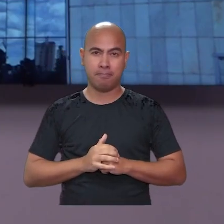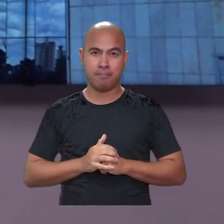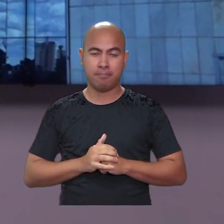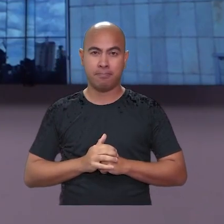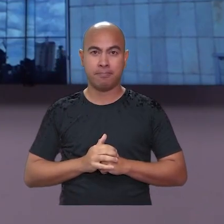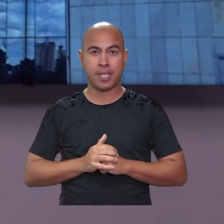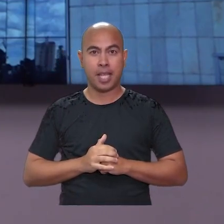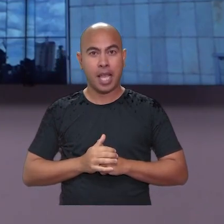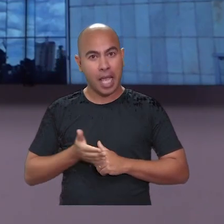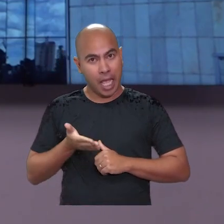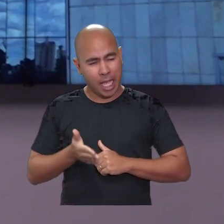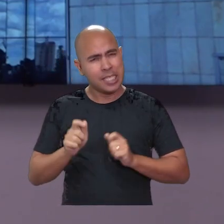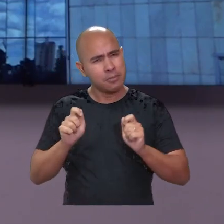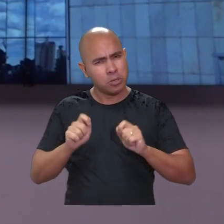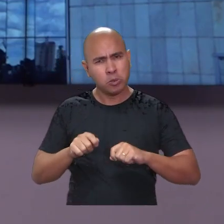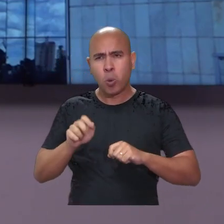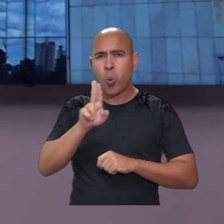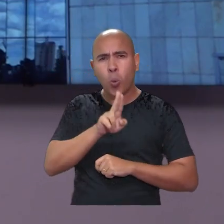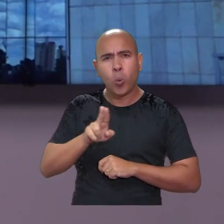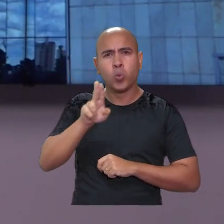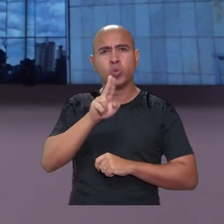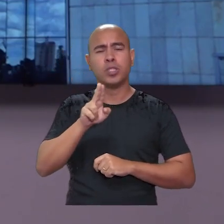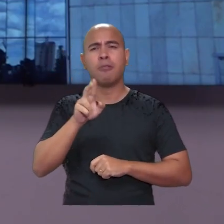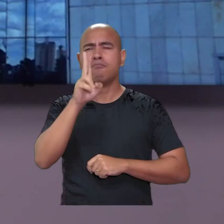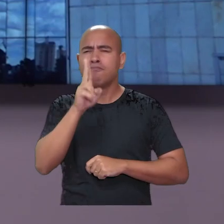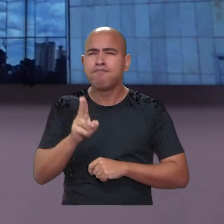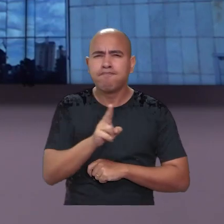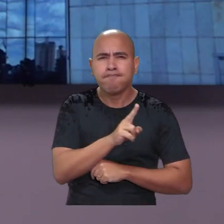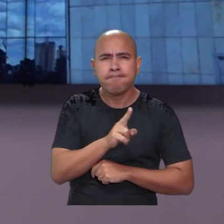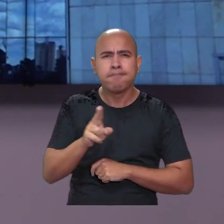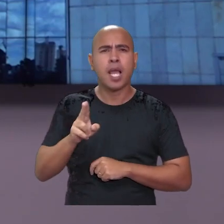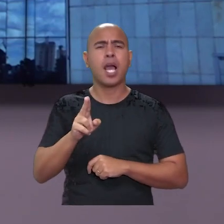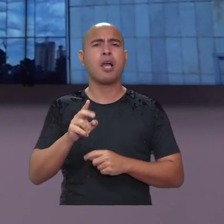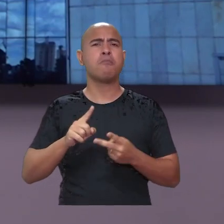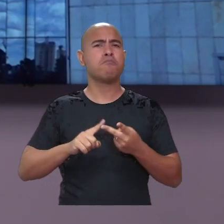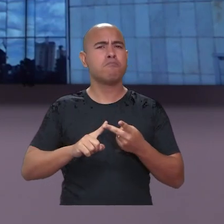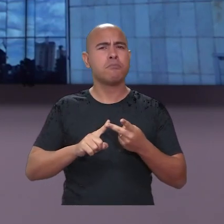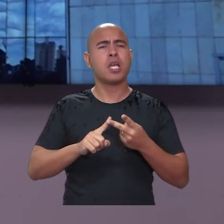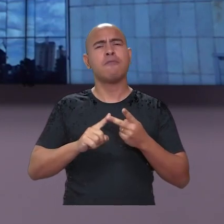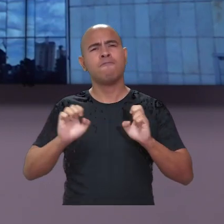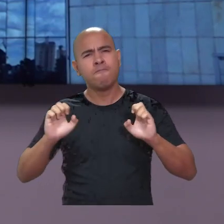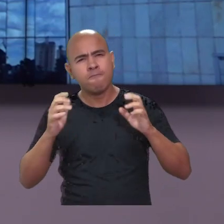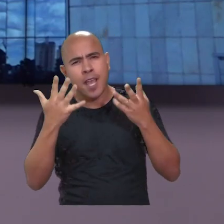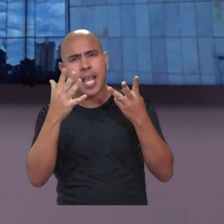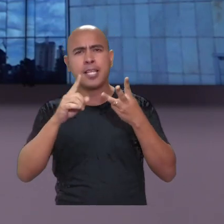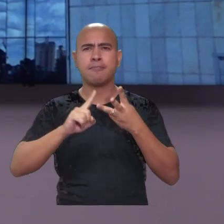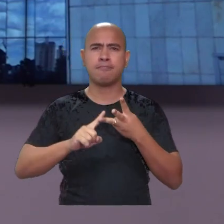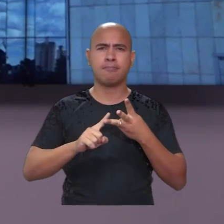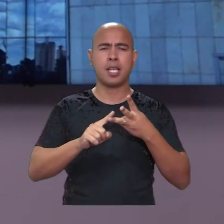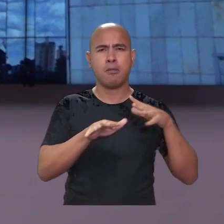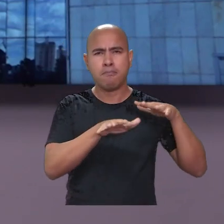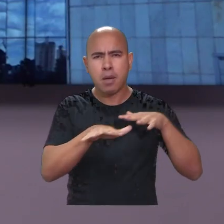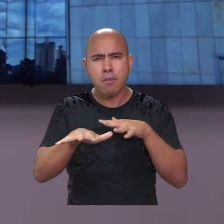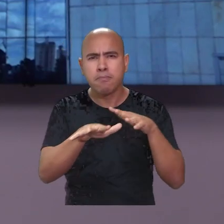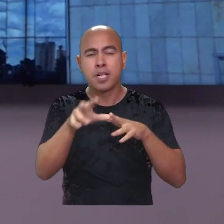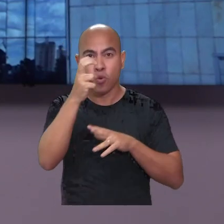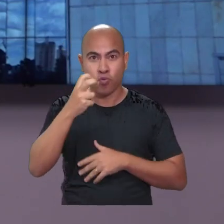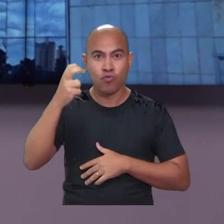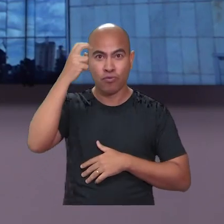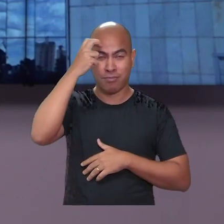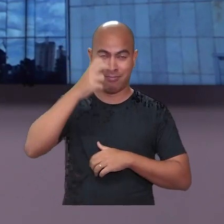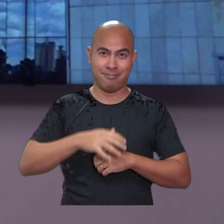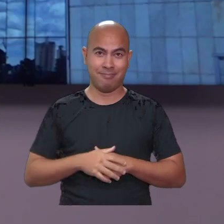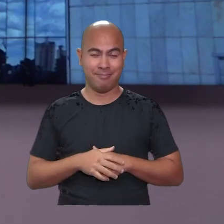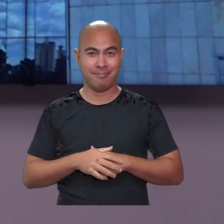o local era utilizado para ritos católicos, festas e manifestações culturais. O parlamentar lembra